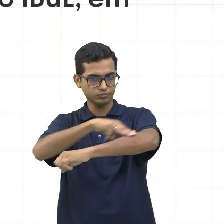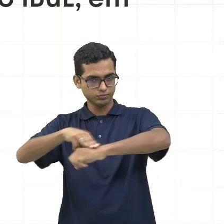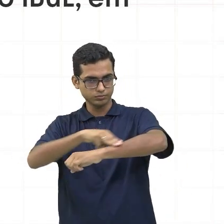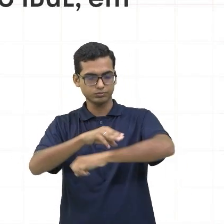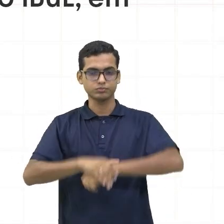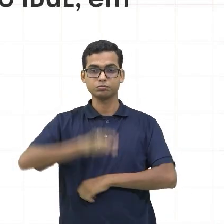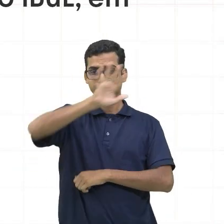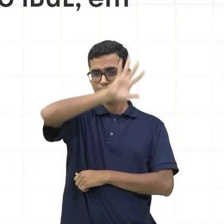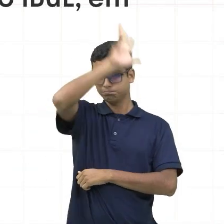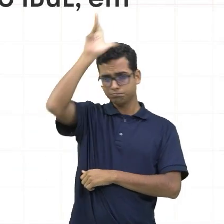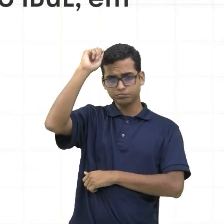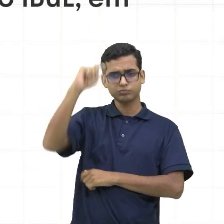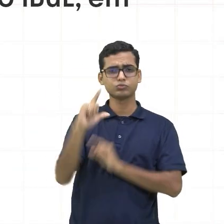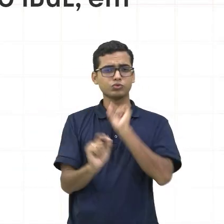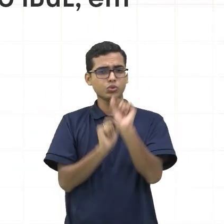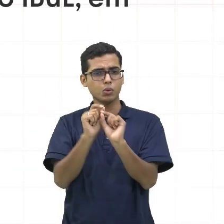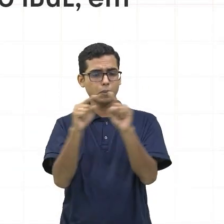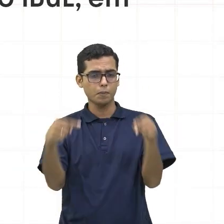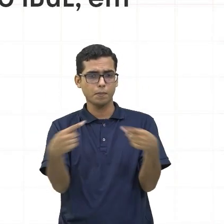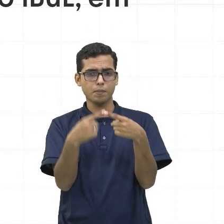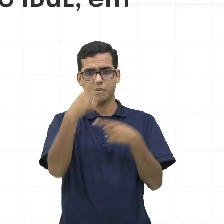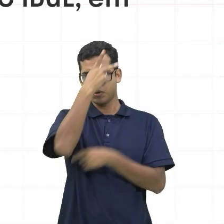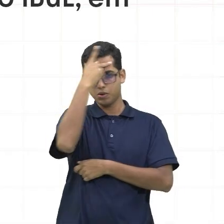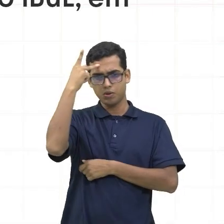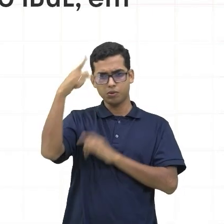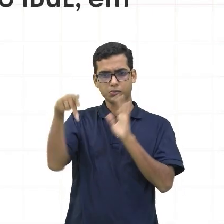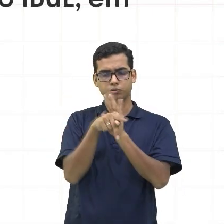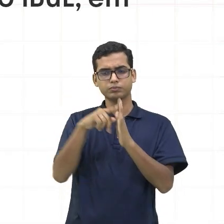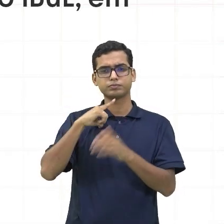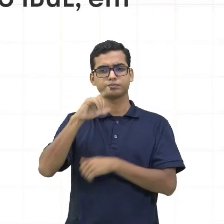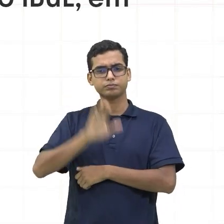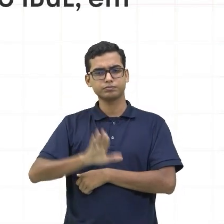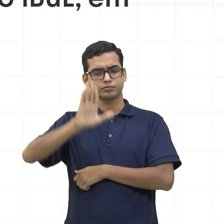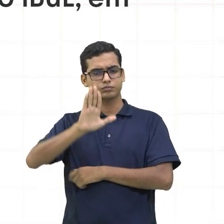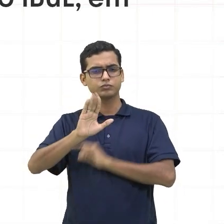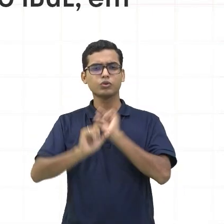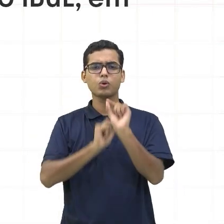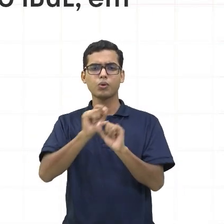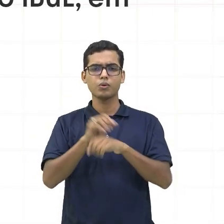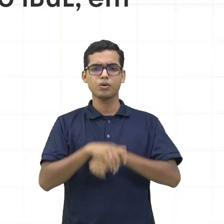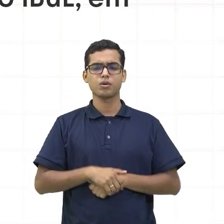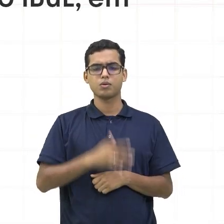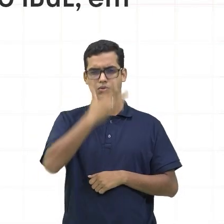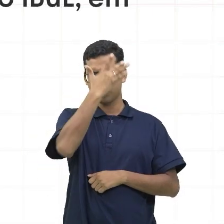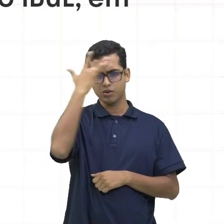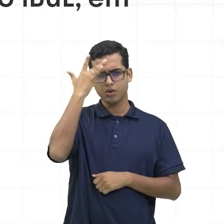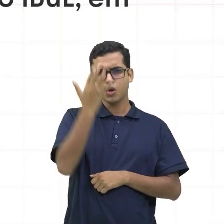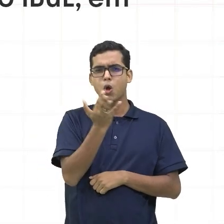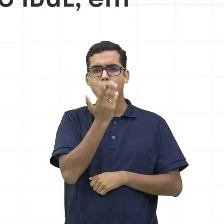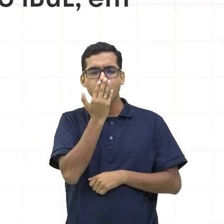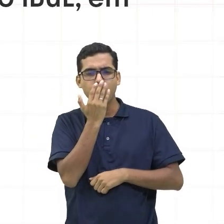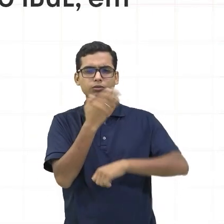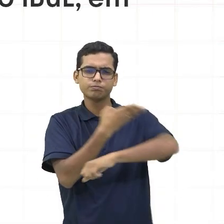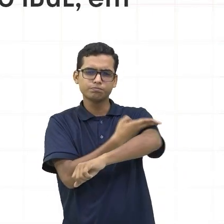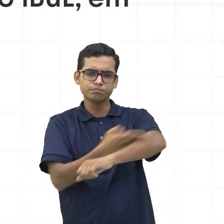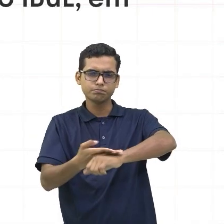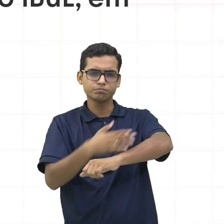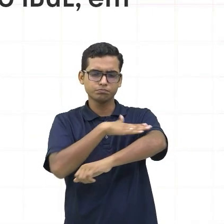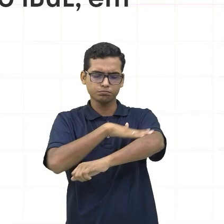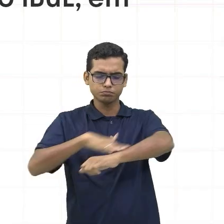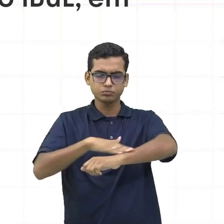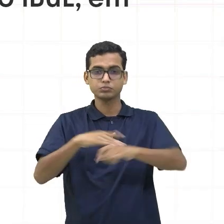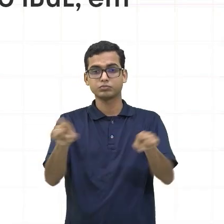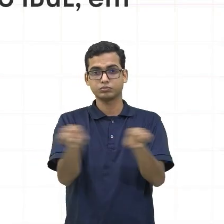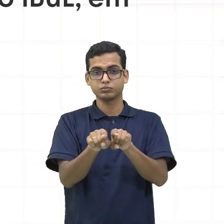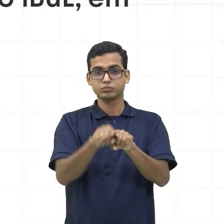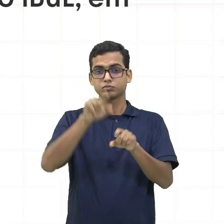aos brancos, as pessoas que se autodeclararam como pessoas de cor ou raça branca, o